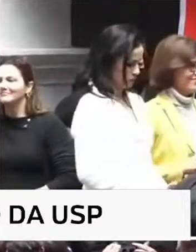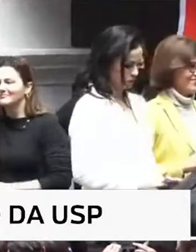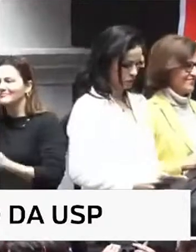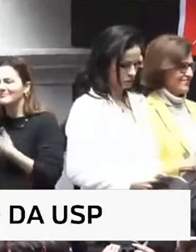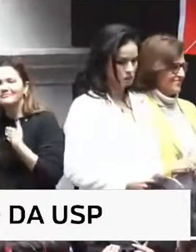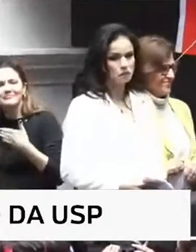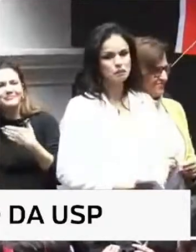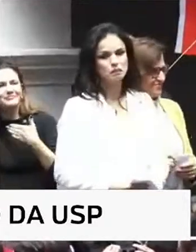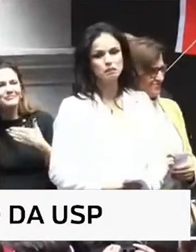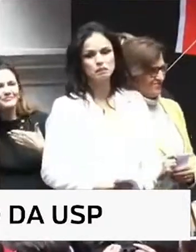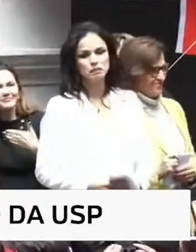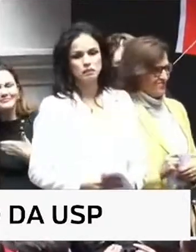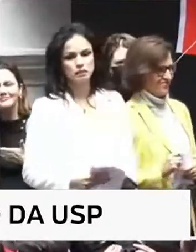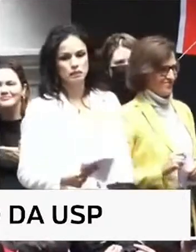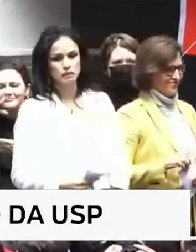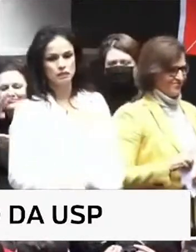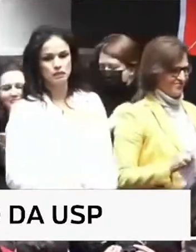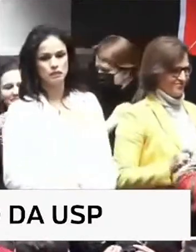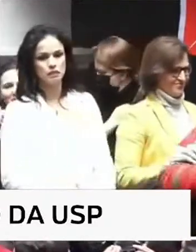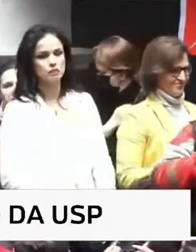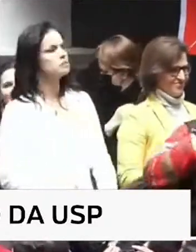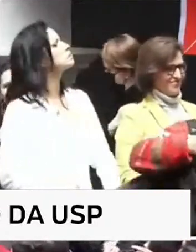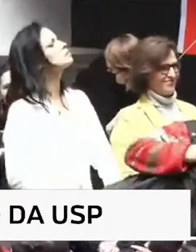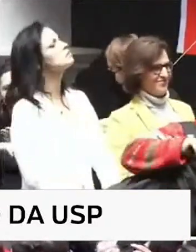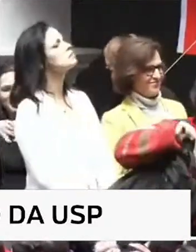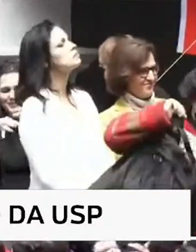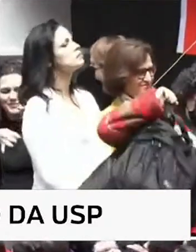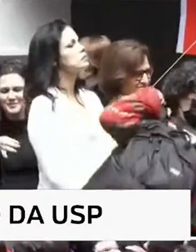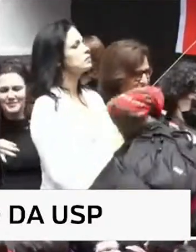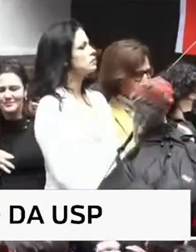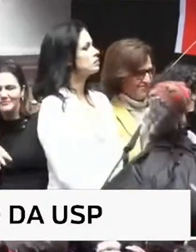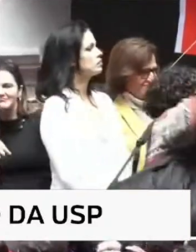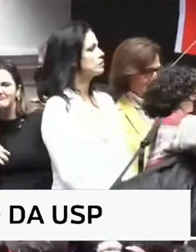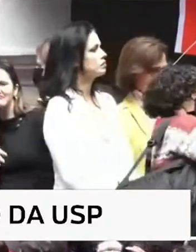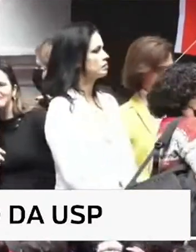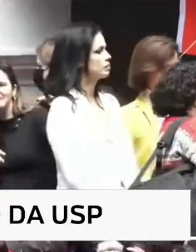Da carta. Esse é o compromisso de mais de 900